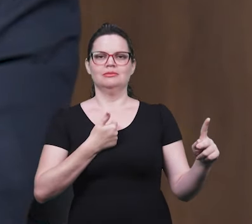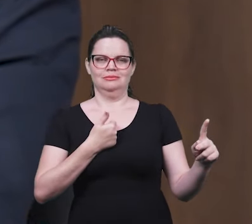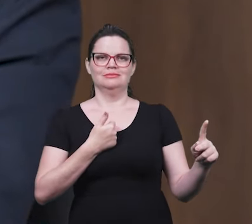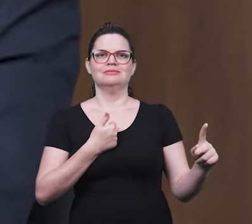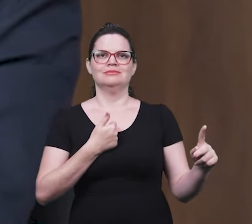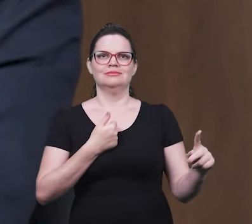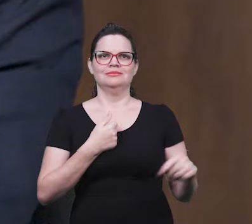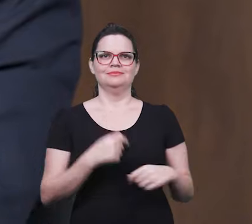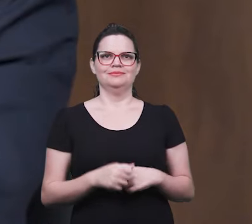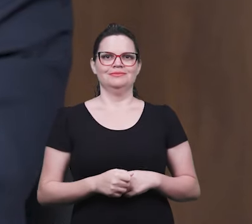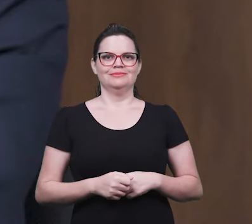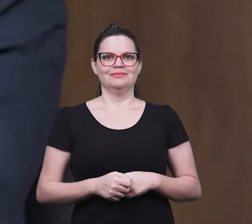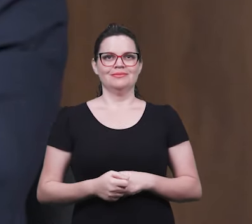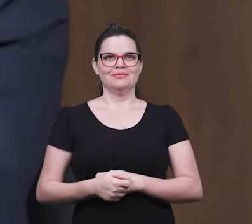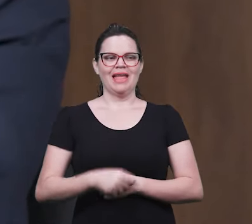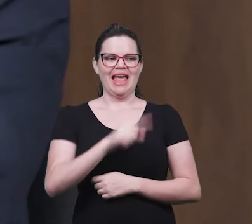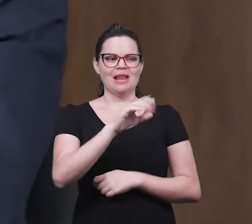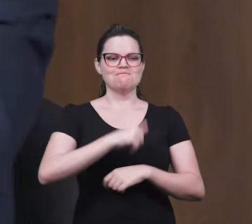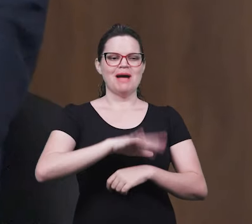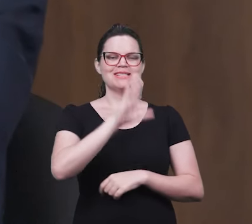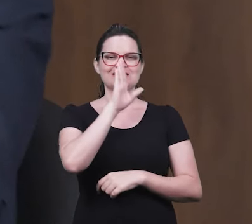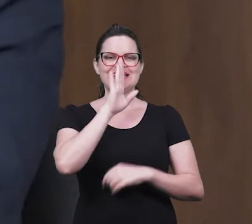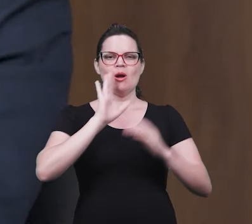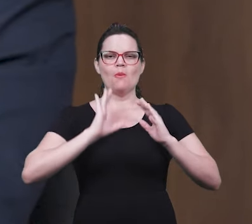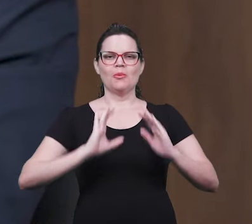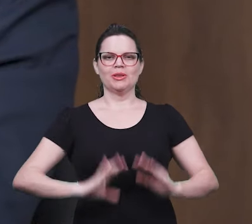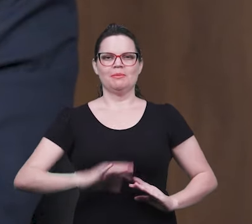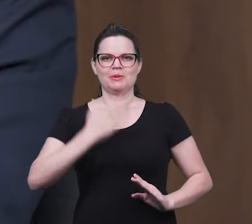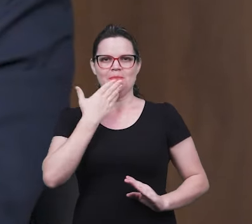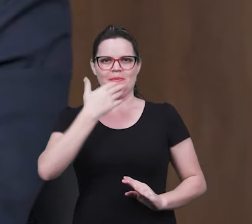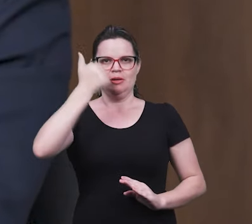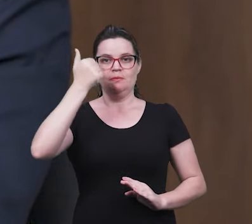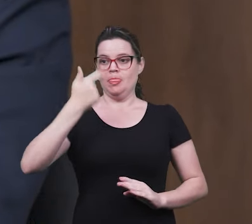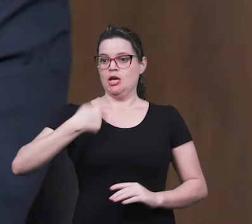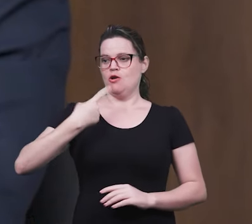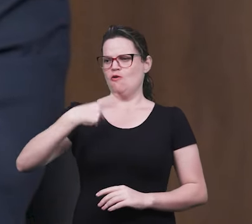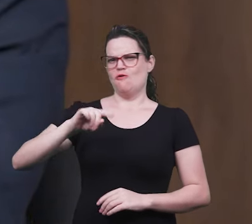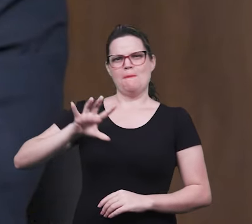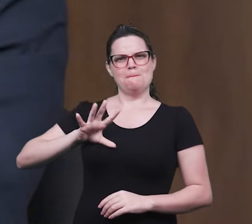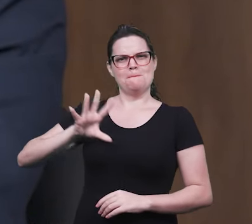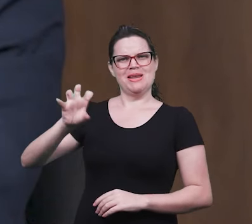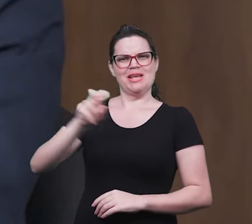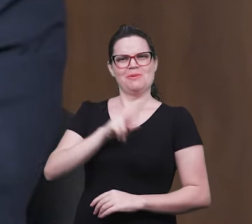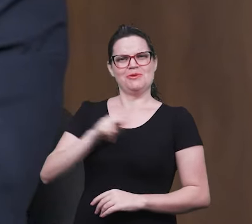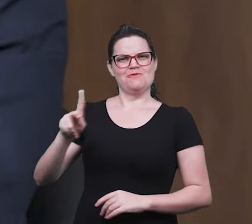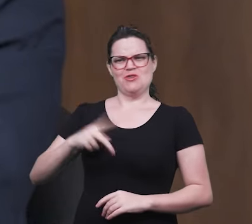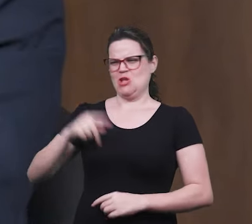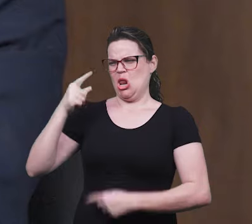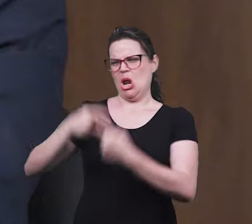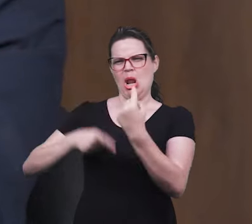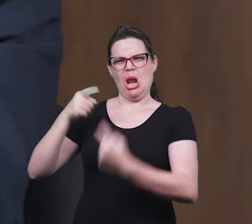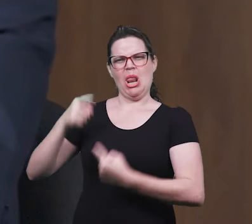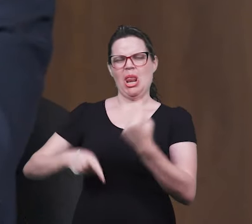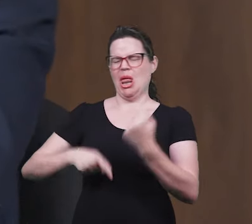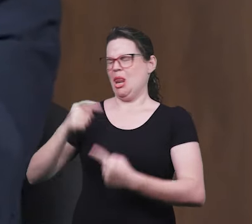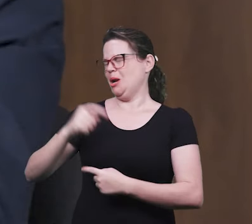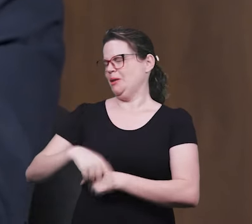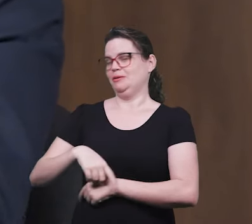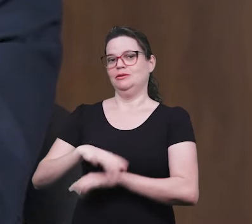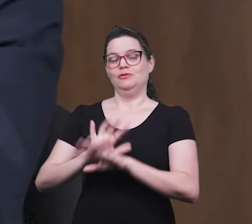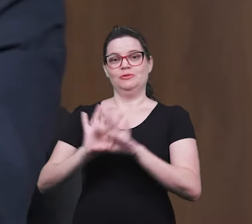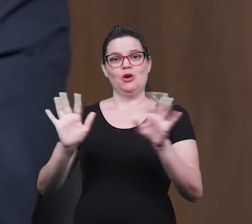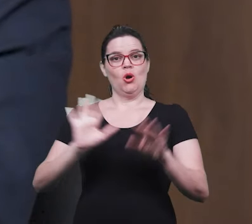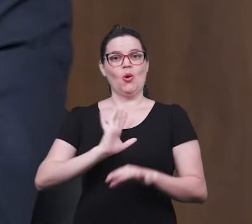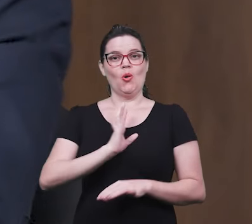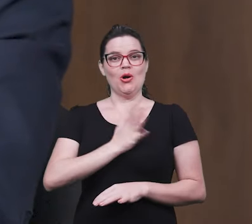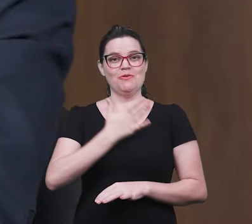Ela tinha menos cartão vermelho que eu. Então ela ficou e eu briguei com a professora. Foi uma confusão terrível. Xinguei a professora, meu pai